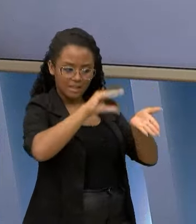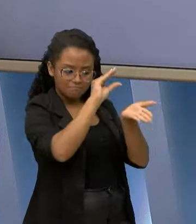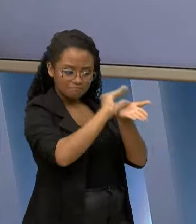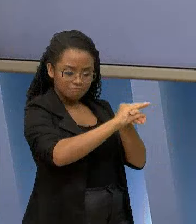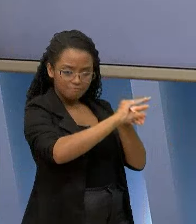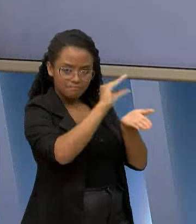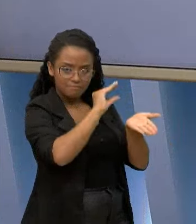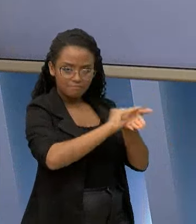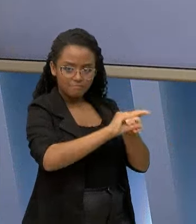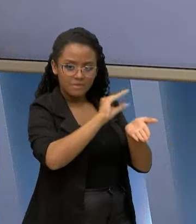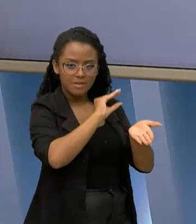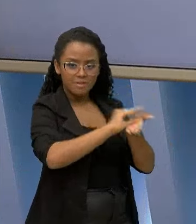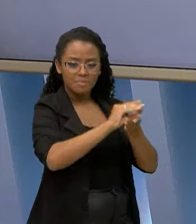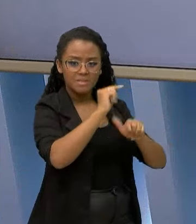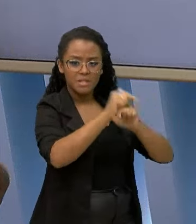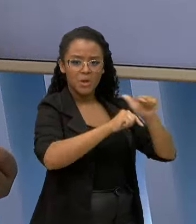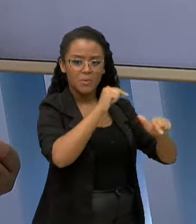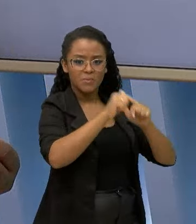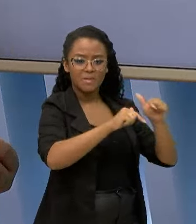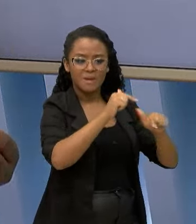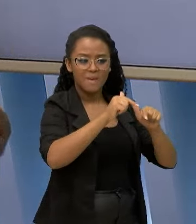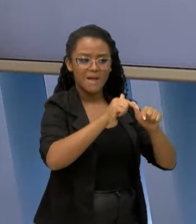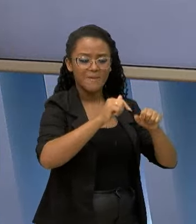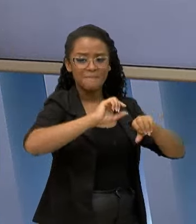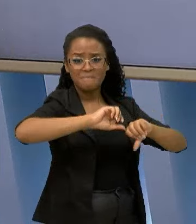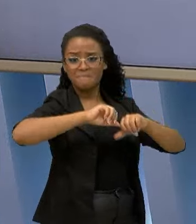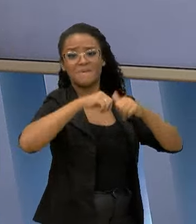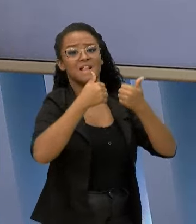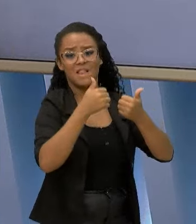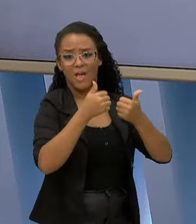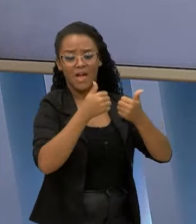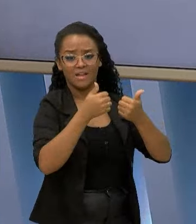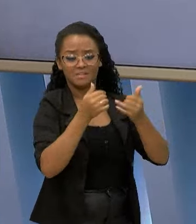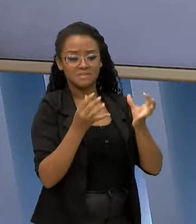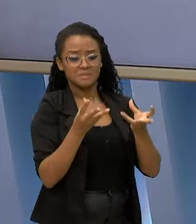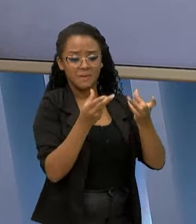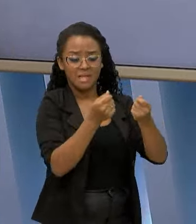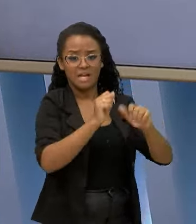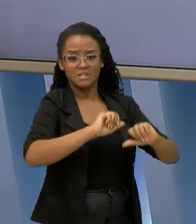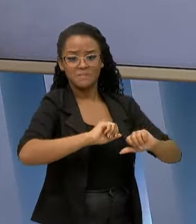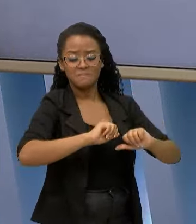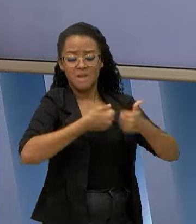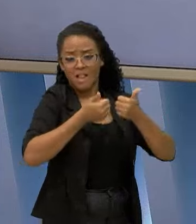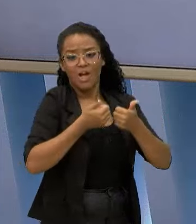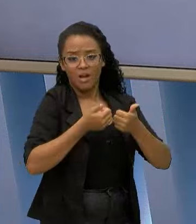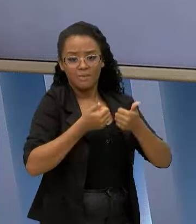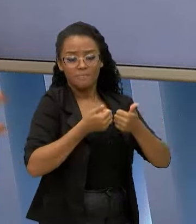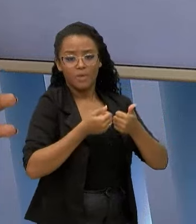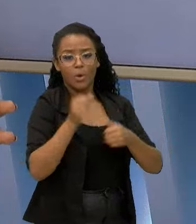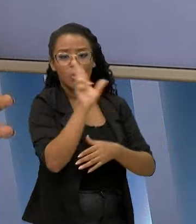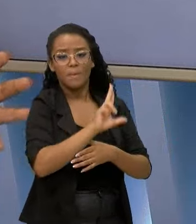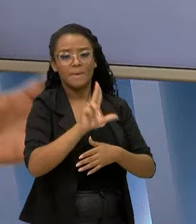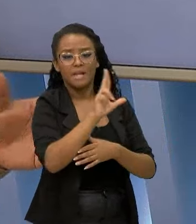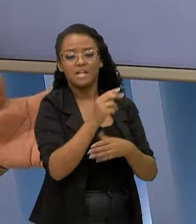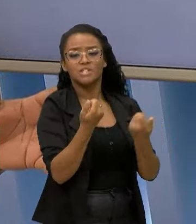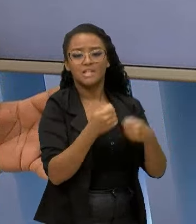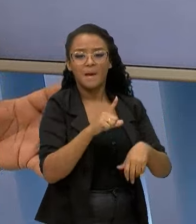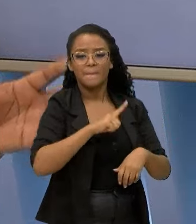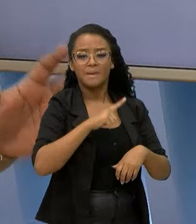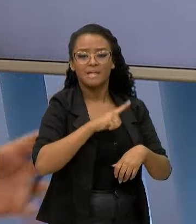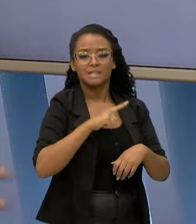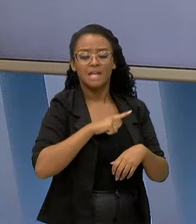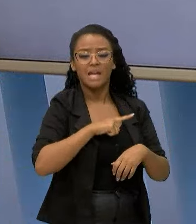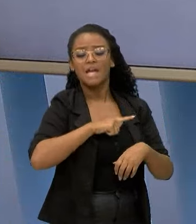um serviço que é até maior e mais equipado? O Uberlândia poderia ter 4 ambulâncias daquelas UTIs móveis do